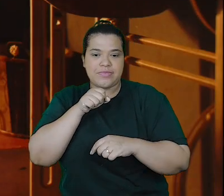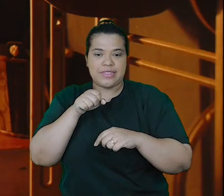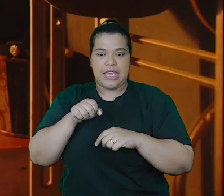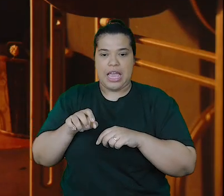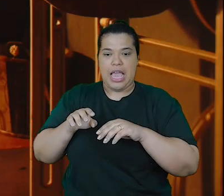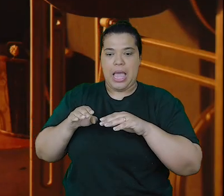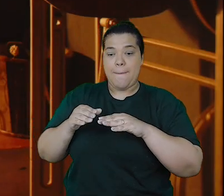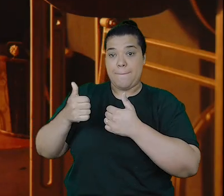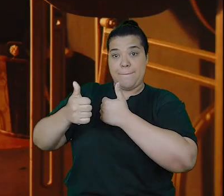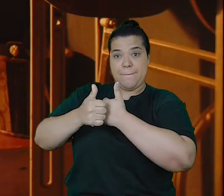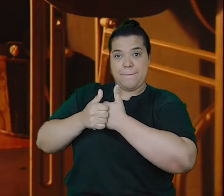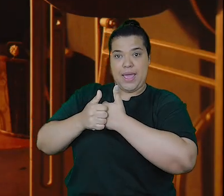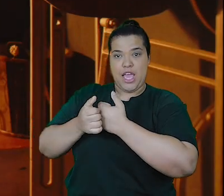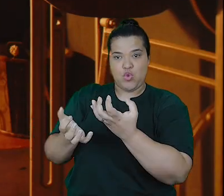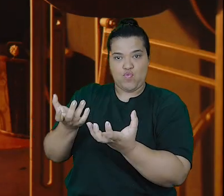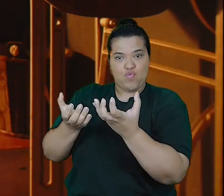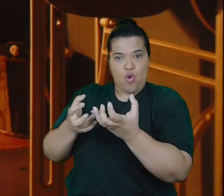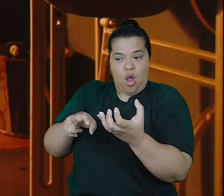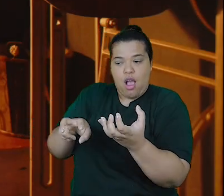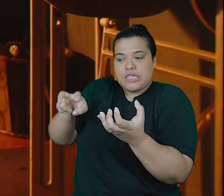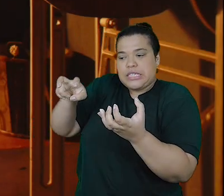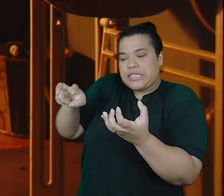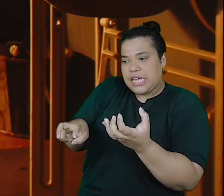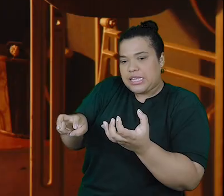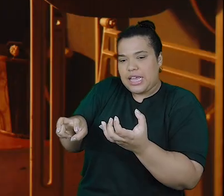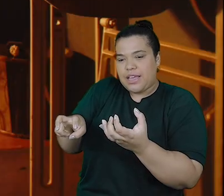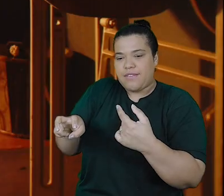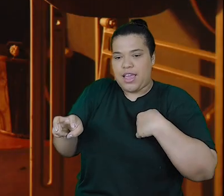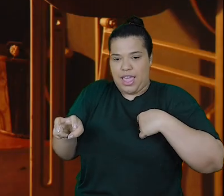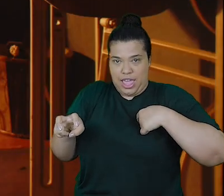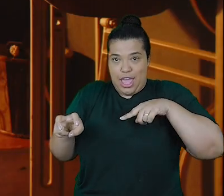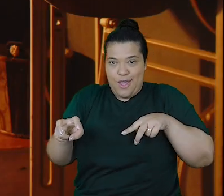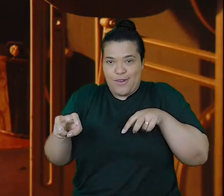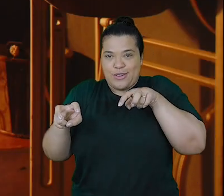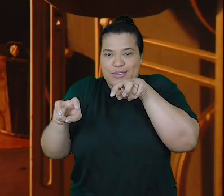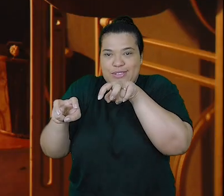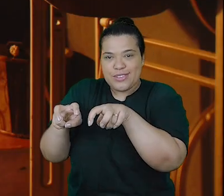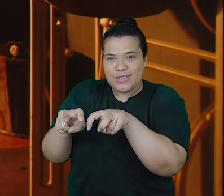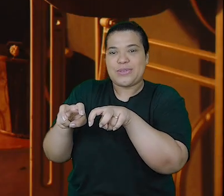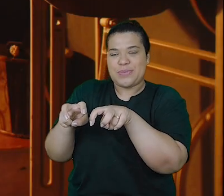sentava assim na frente do fogão e eu puxava a cadeira,